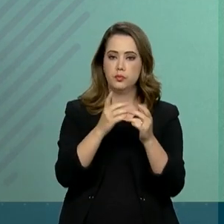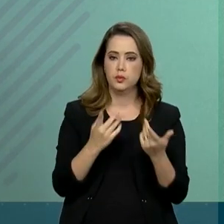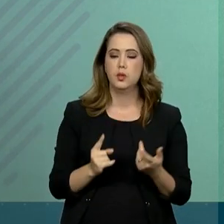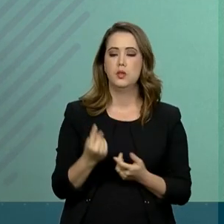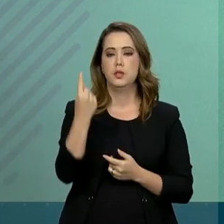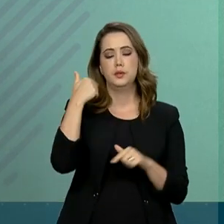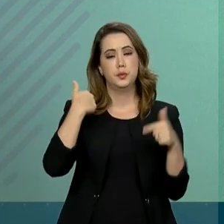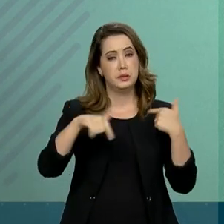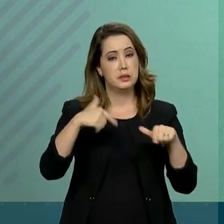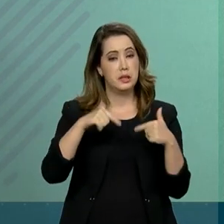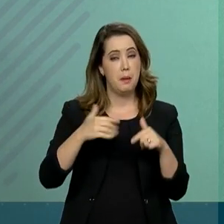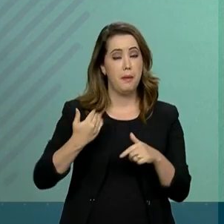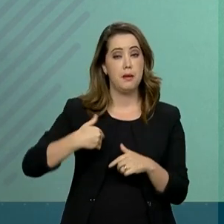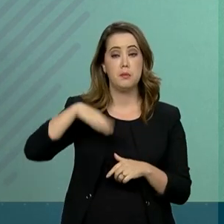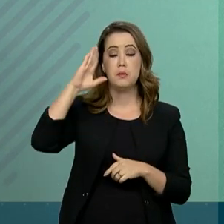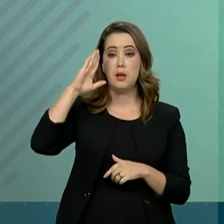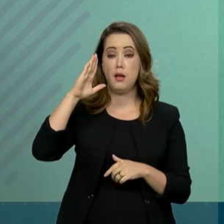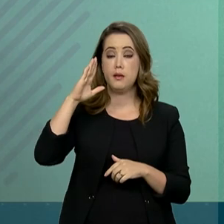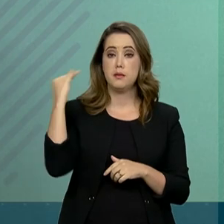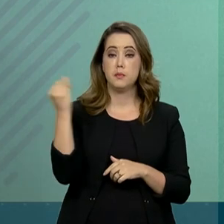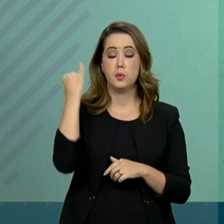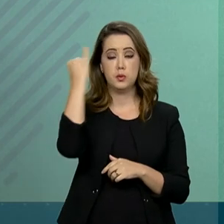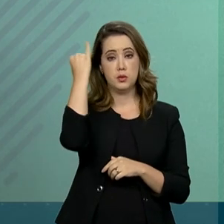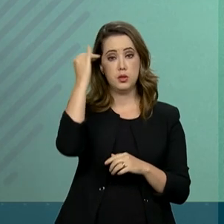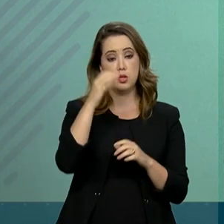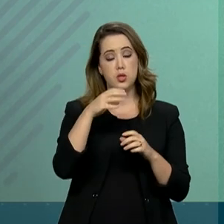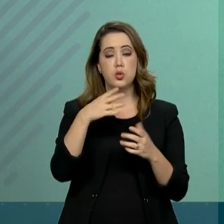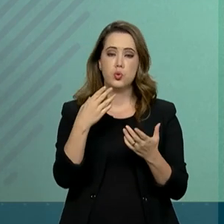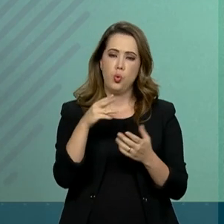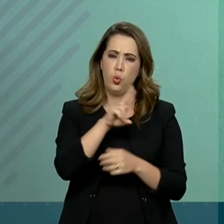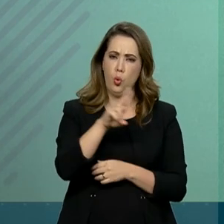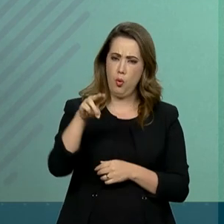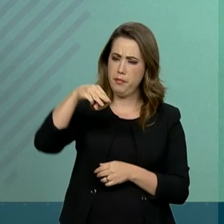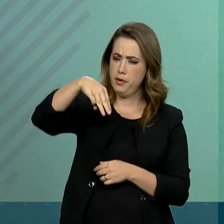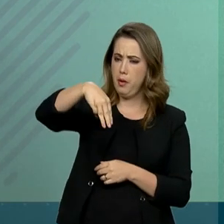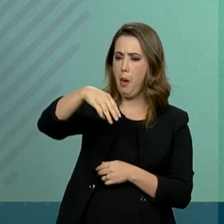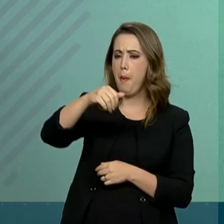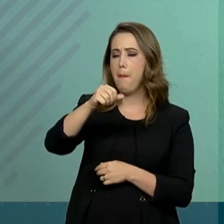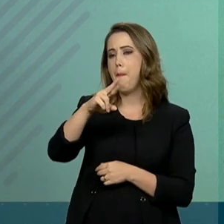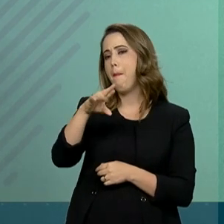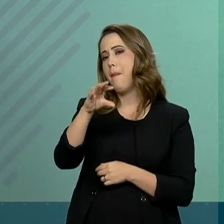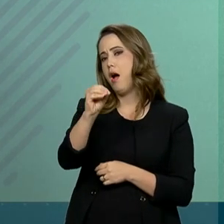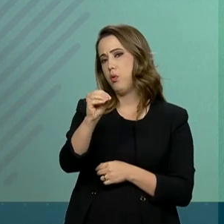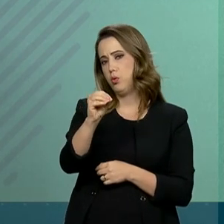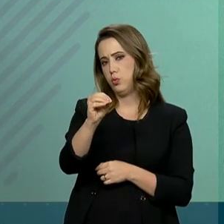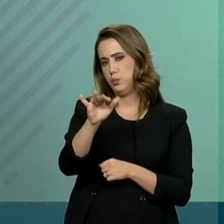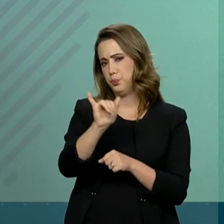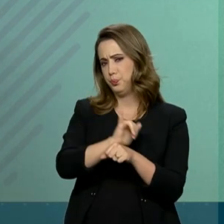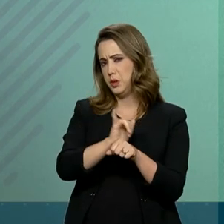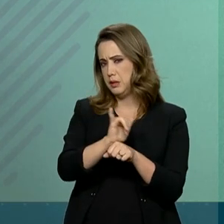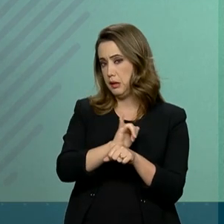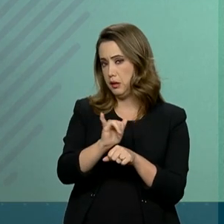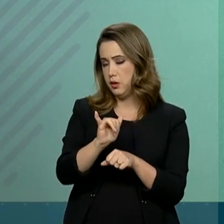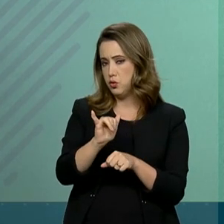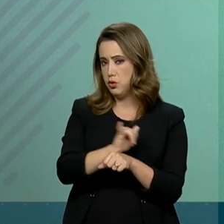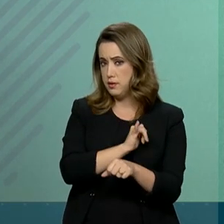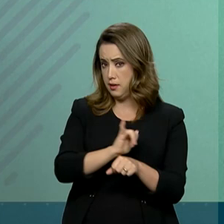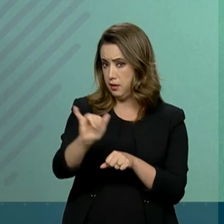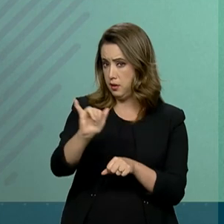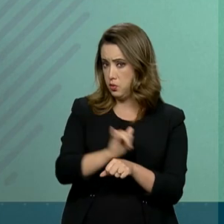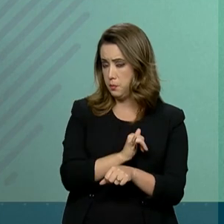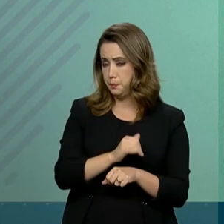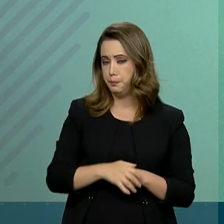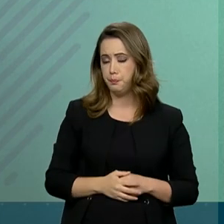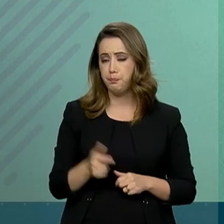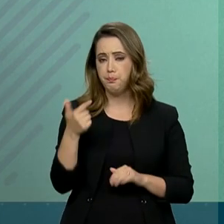atividades macro estratégicas do ministério outras iniciativas propostas pelo ministério